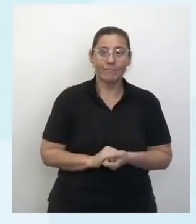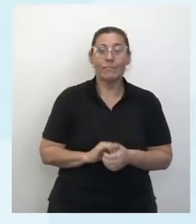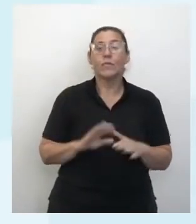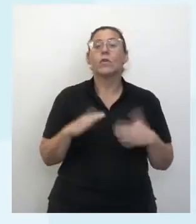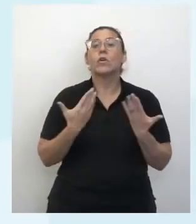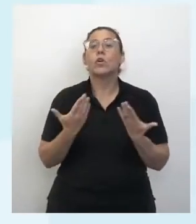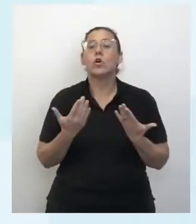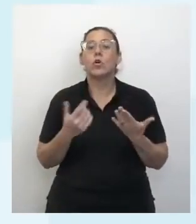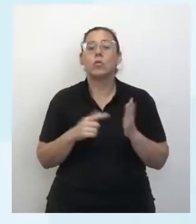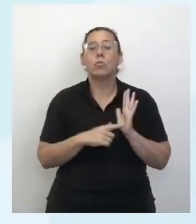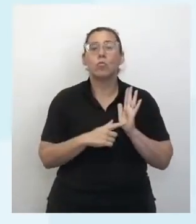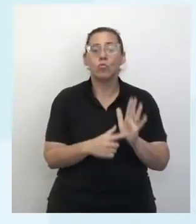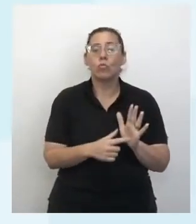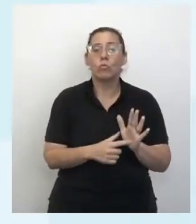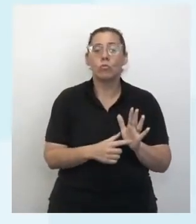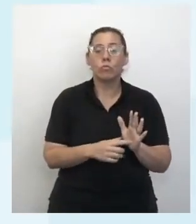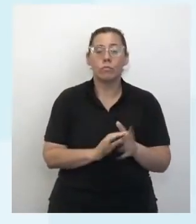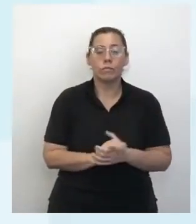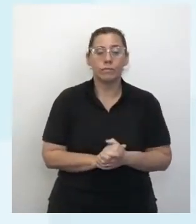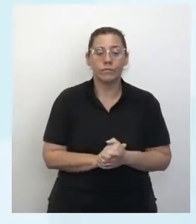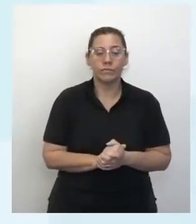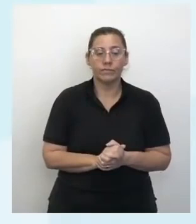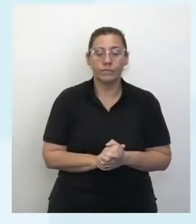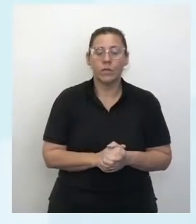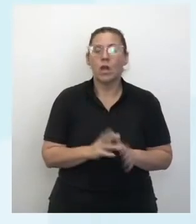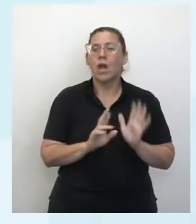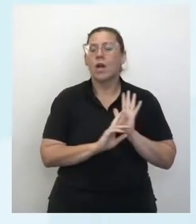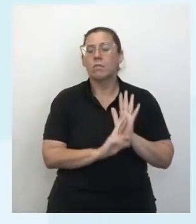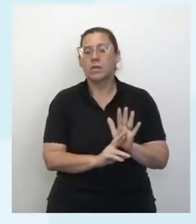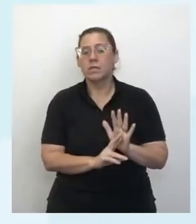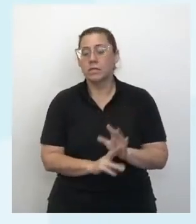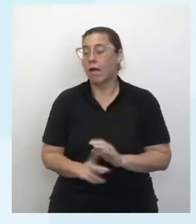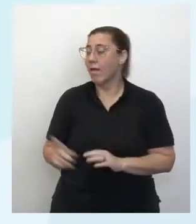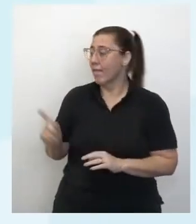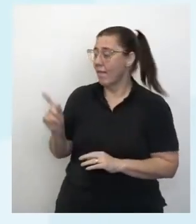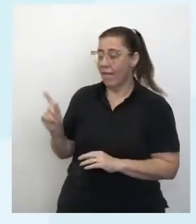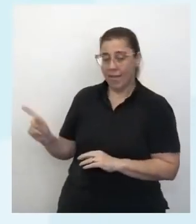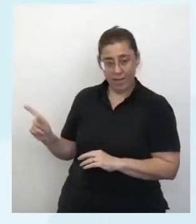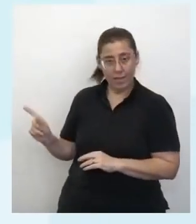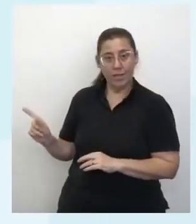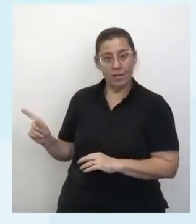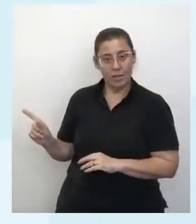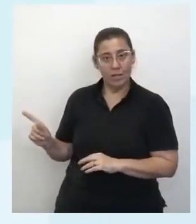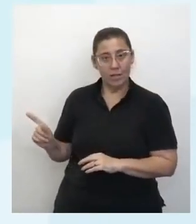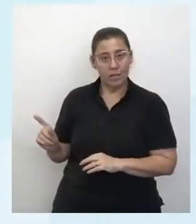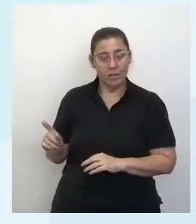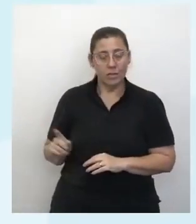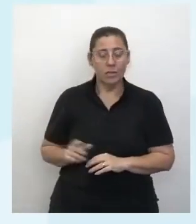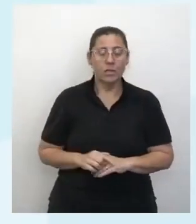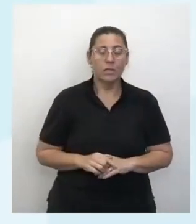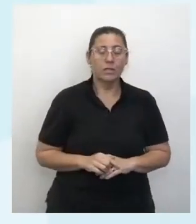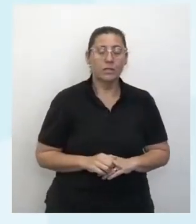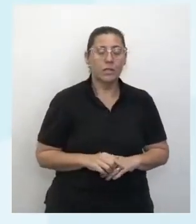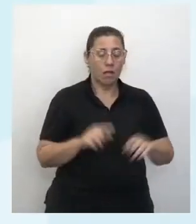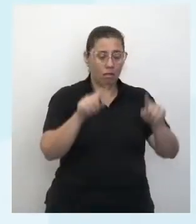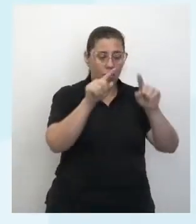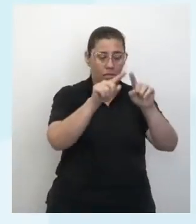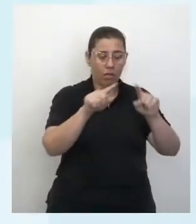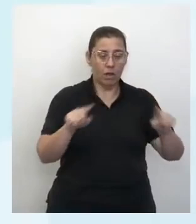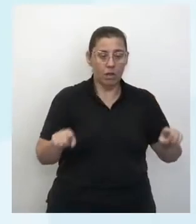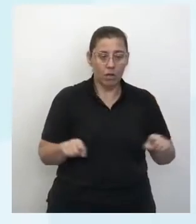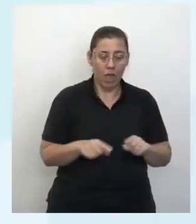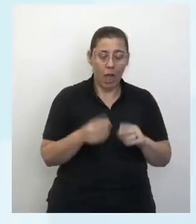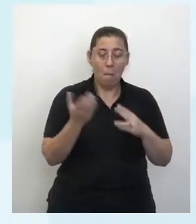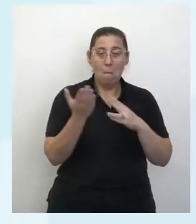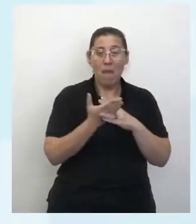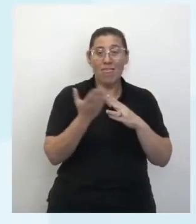que eu conduzi aqui esse desenho, eu tô querendo representar que este triângulo aqui, ele é a metade desse triângulo